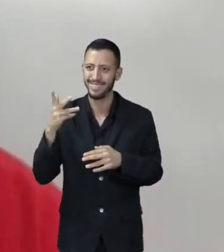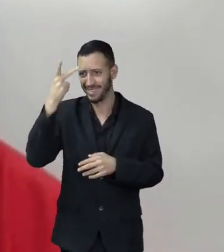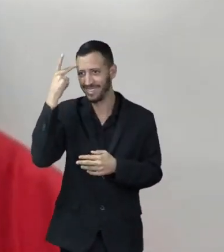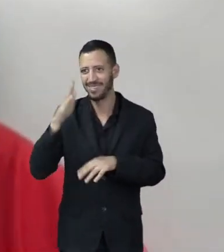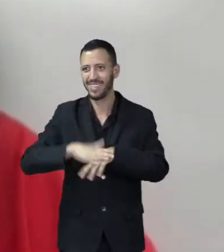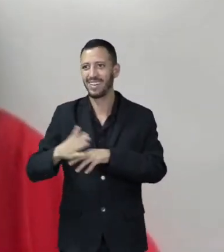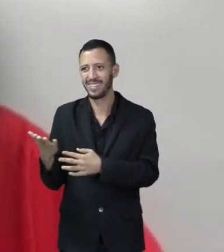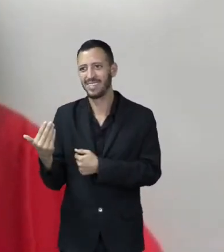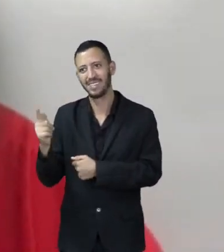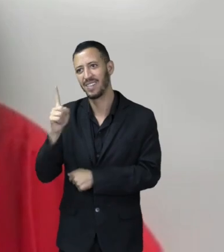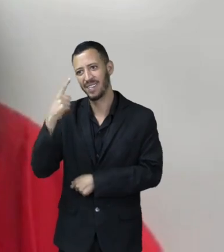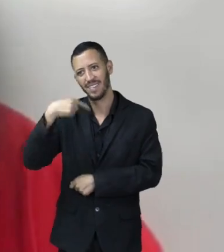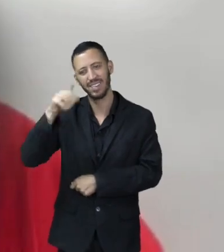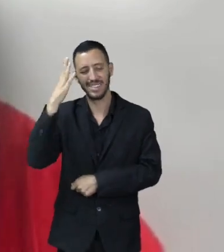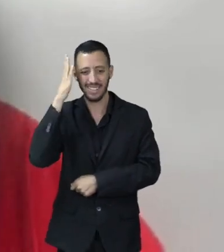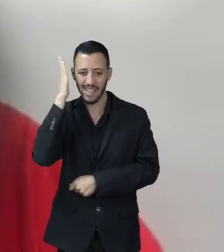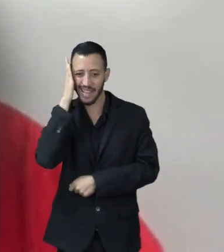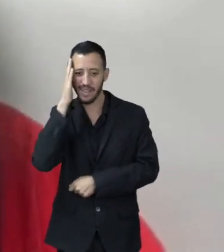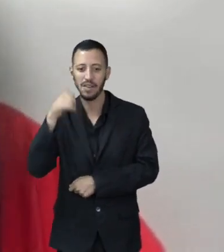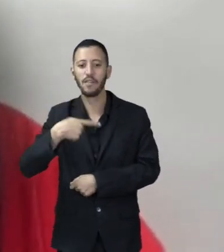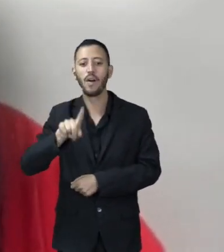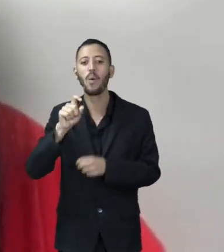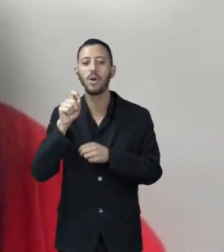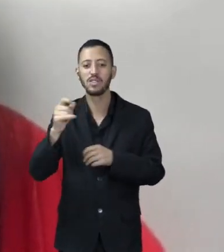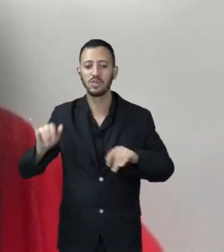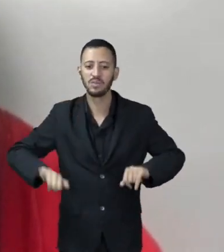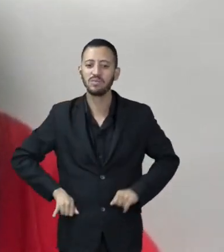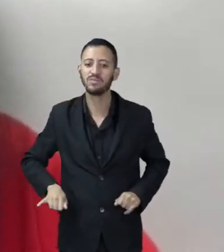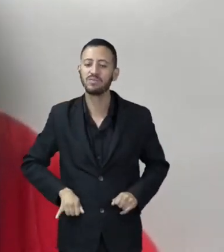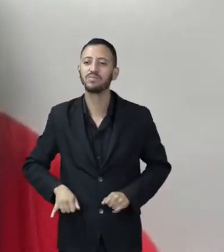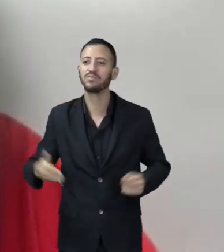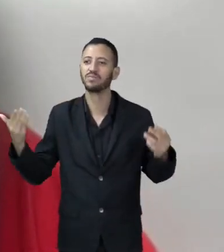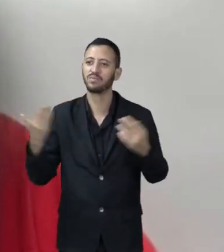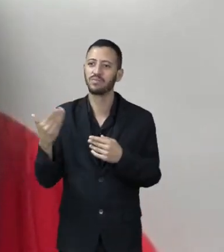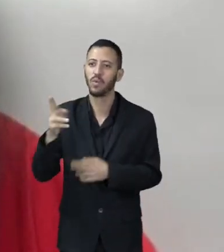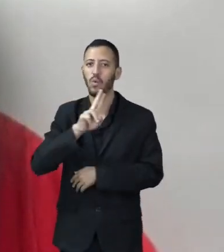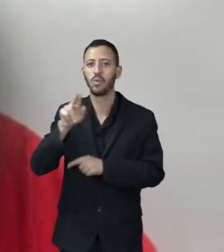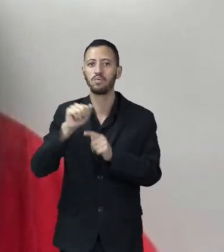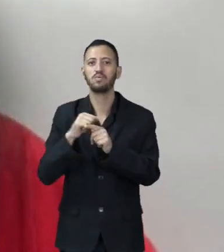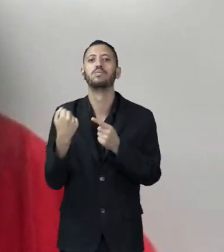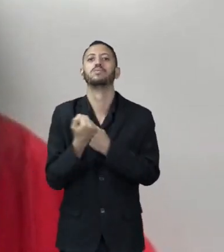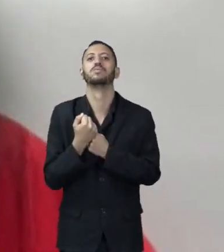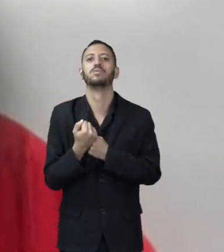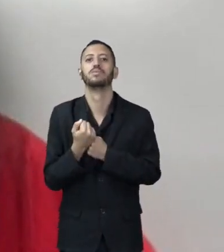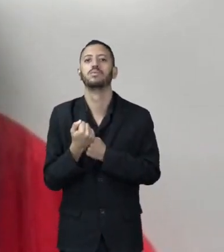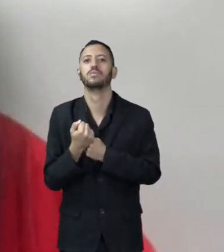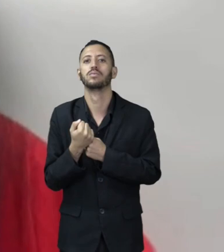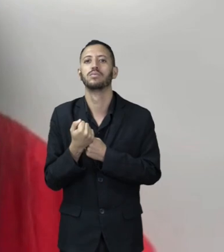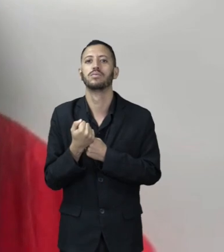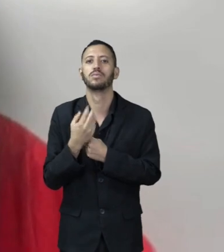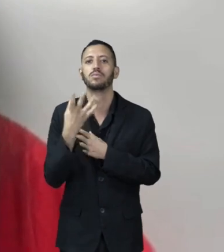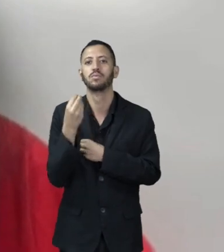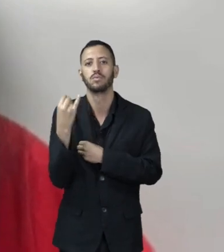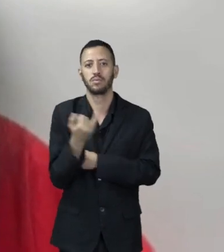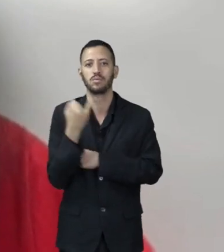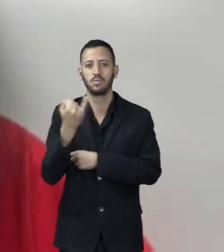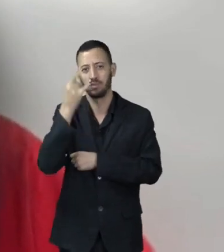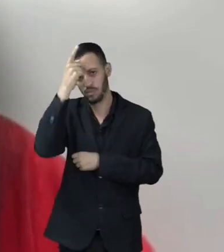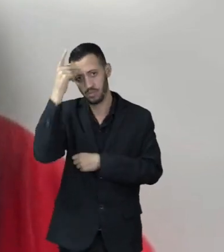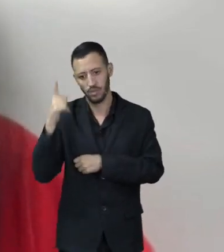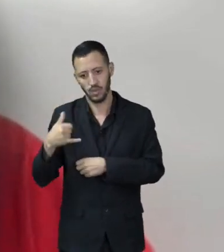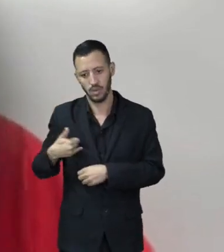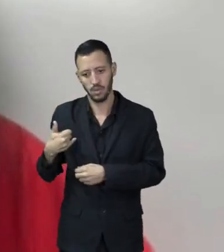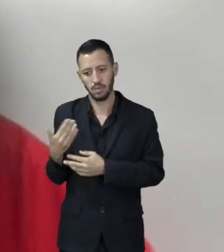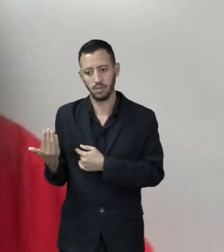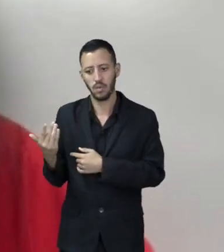jovens ainda não vão saber o que é passar por isso. Então, hoje o nome social, ele é muito importante para as pessoas menores